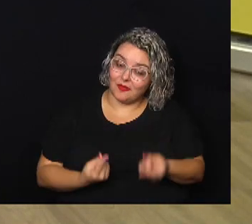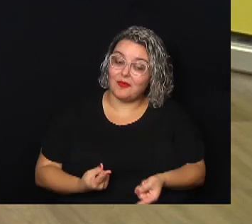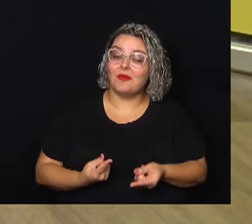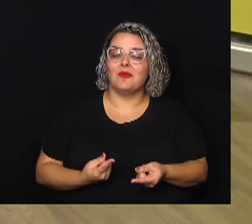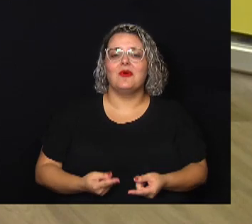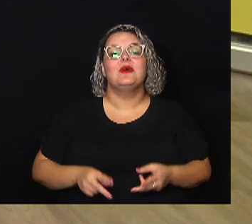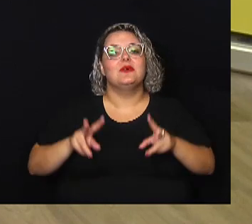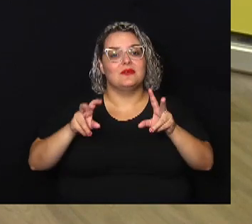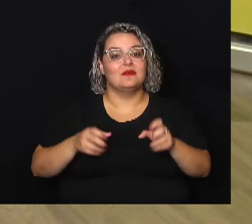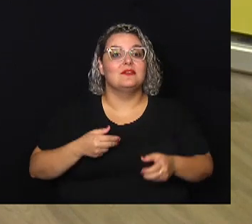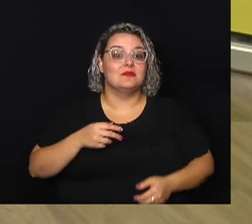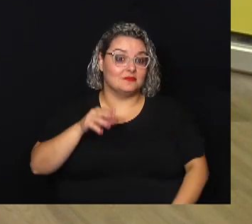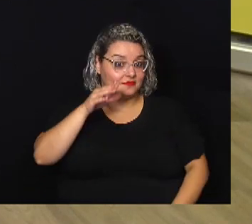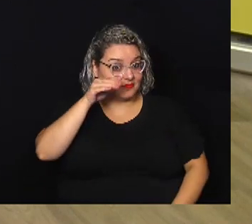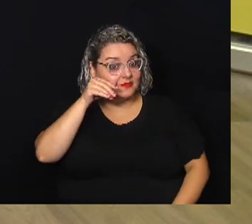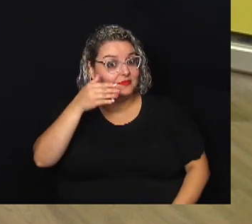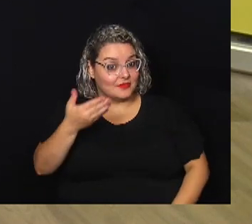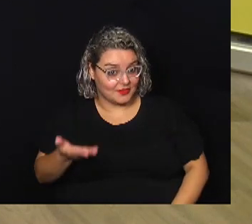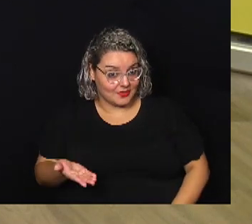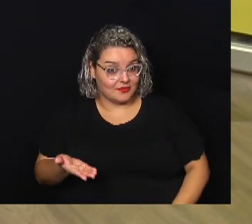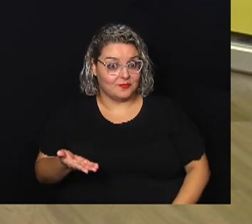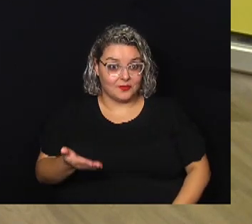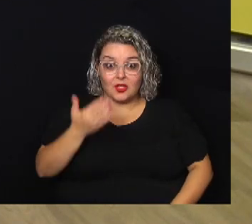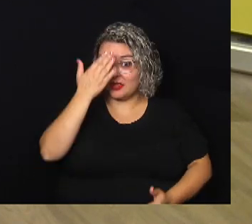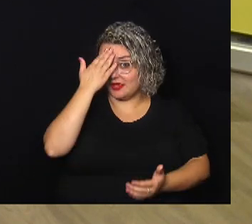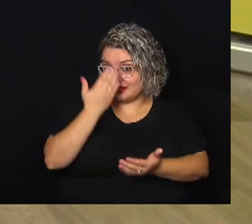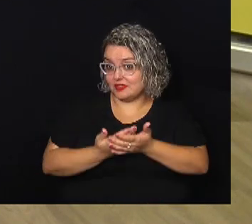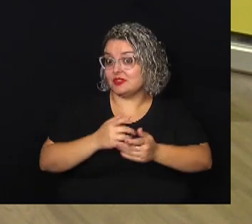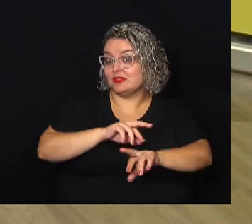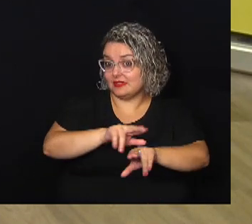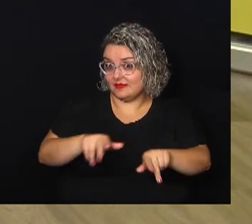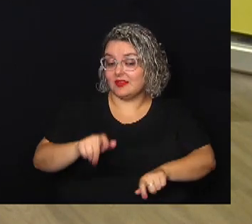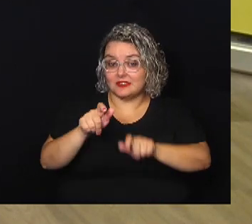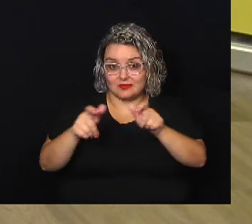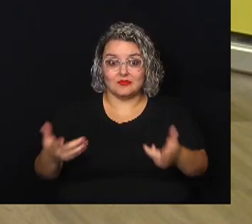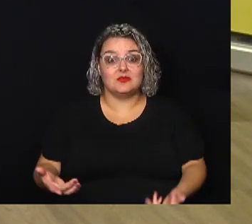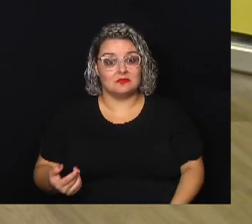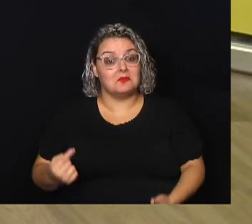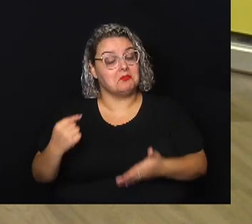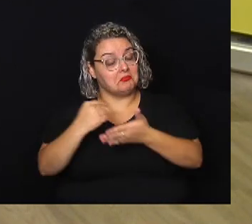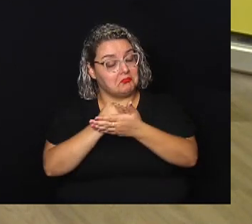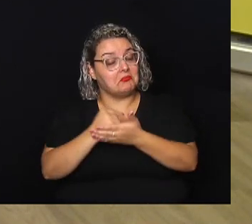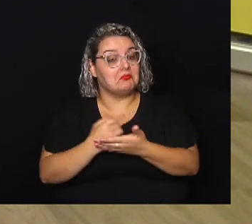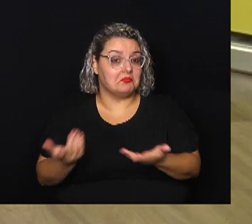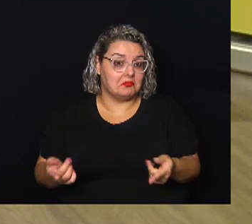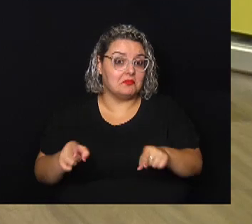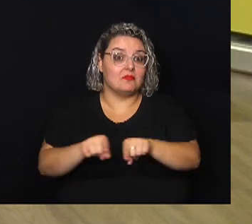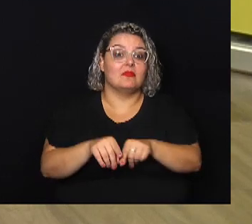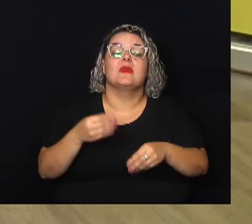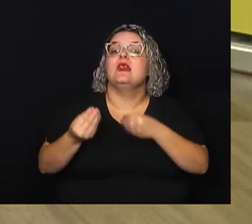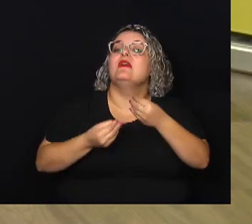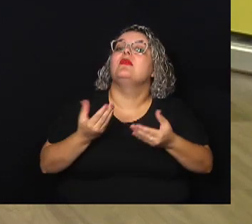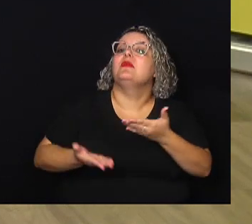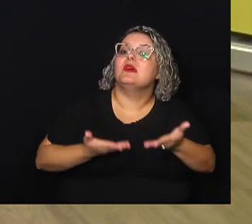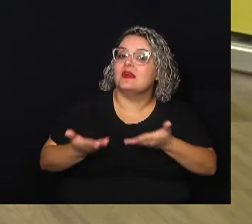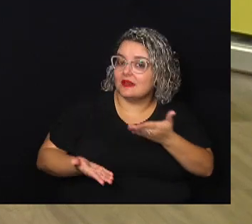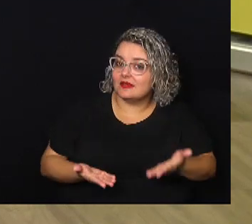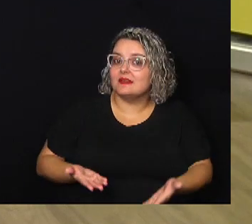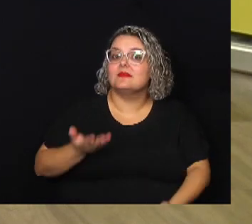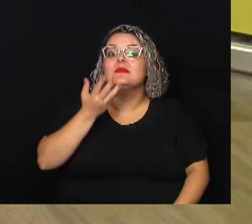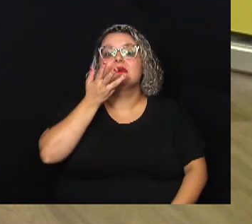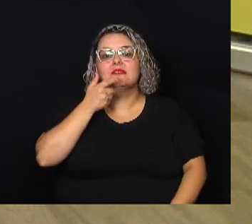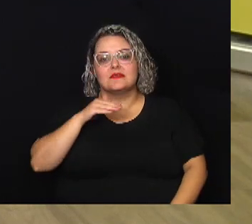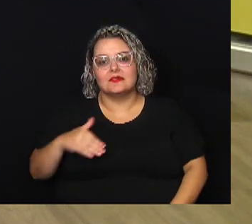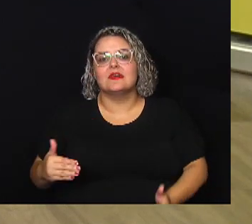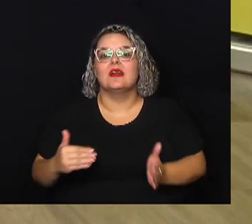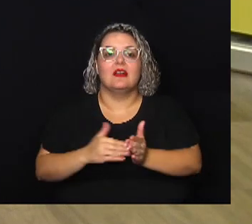aqui, uma curiosidade, né, que eu acredito que muita gente em casa também está se perguntando, né, como que é o tratamento nas crianças, até